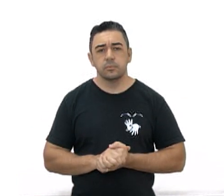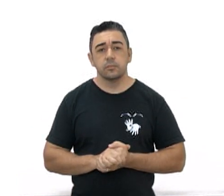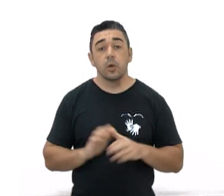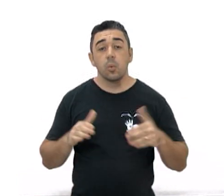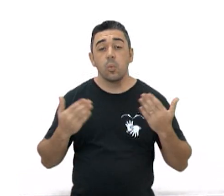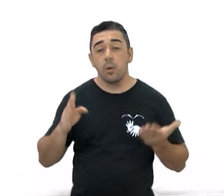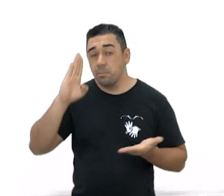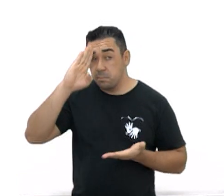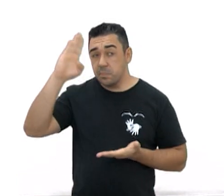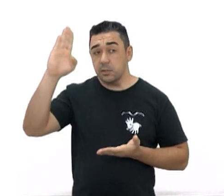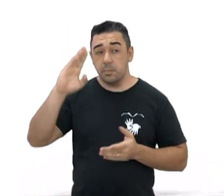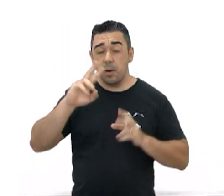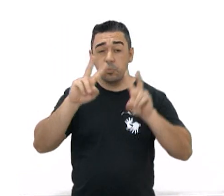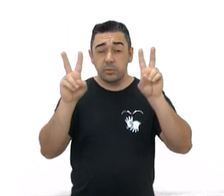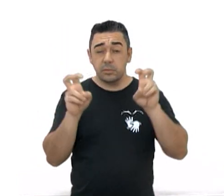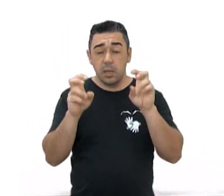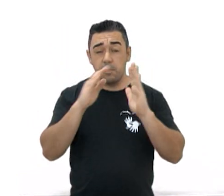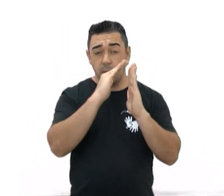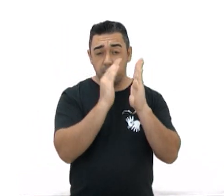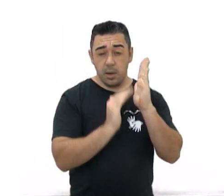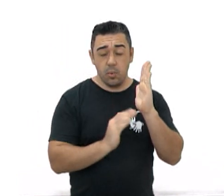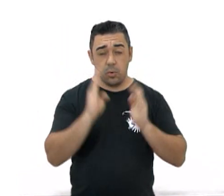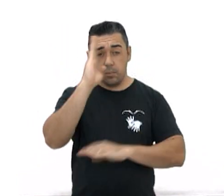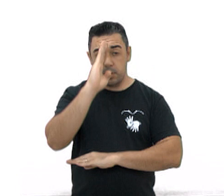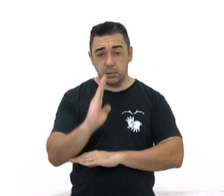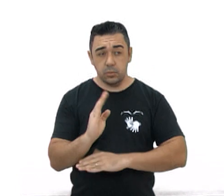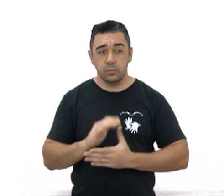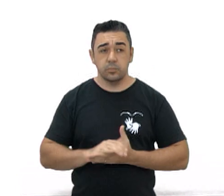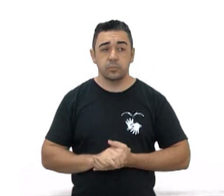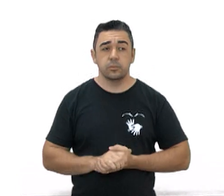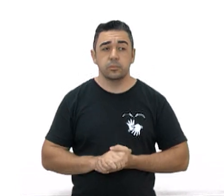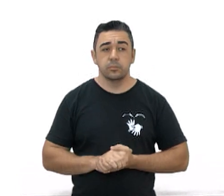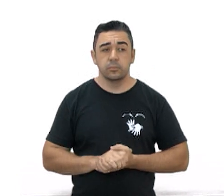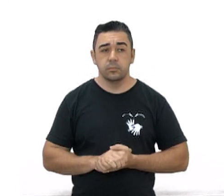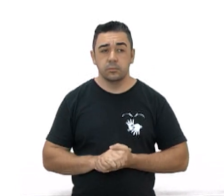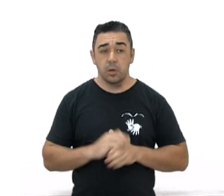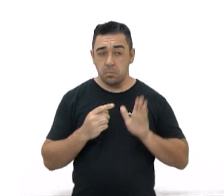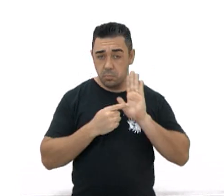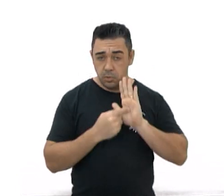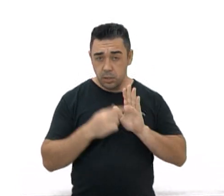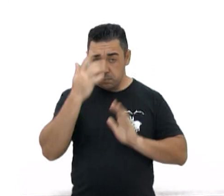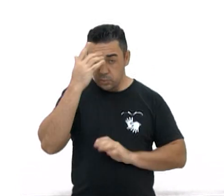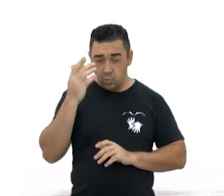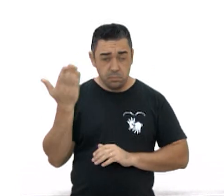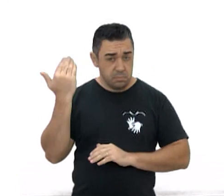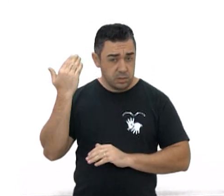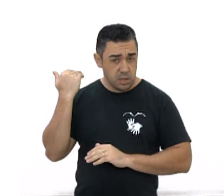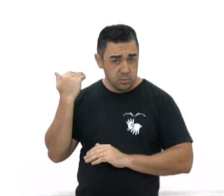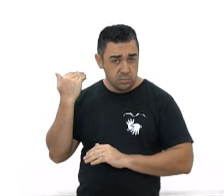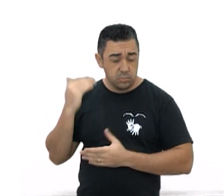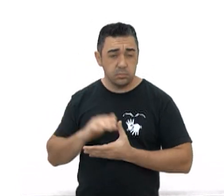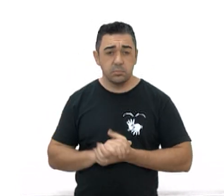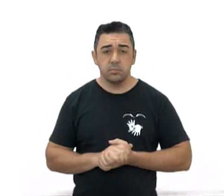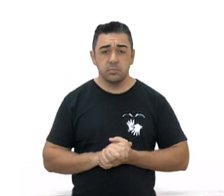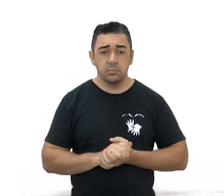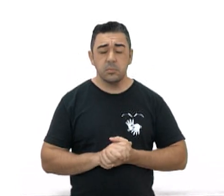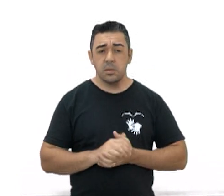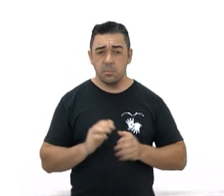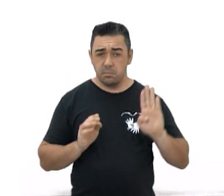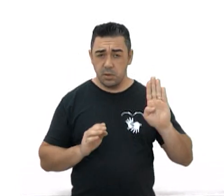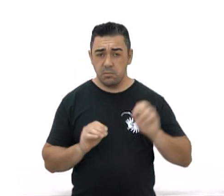Qual o principal tema da arte barroca no Brasil? Retratos de personalidades da época?